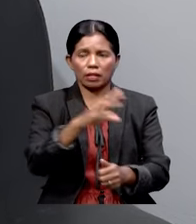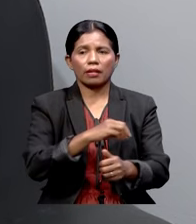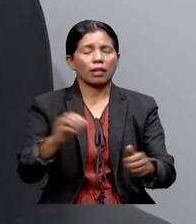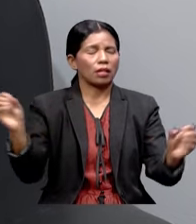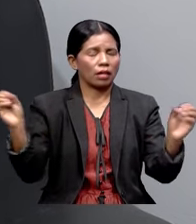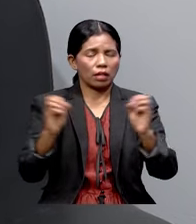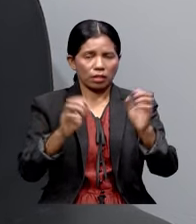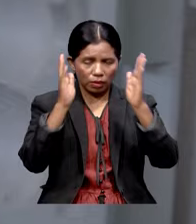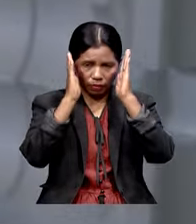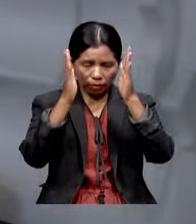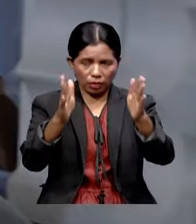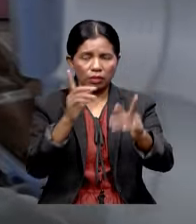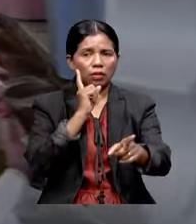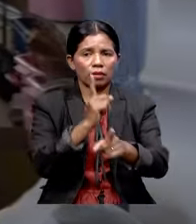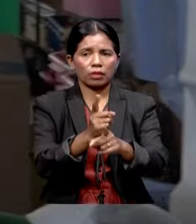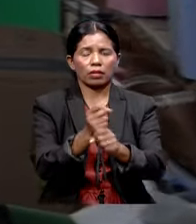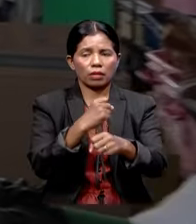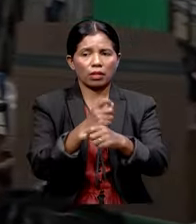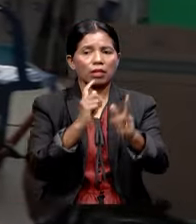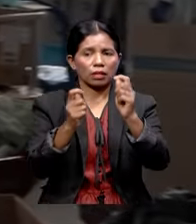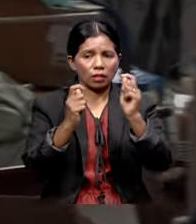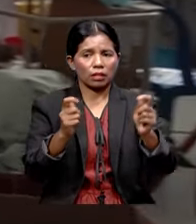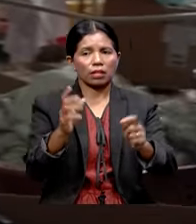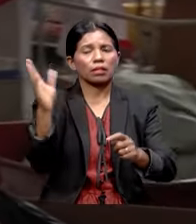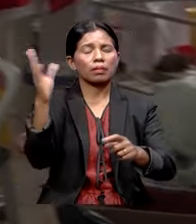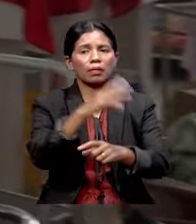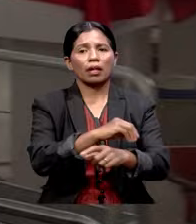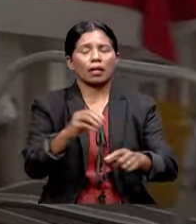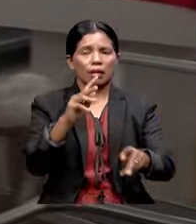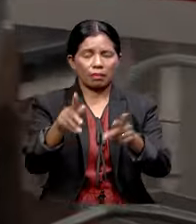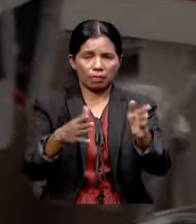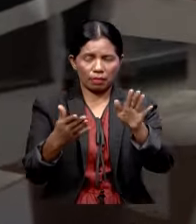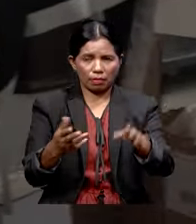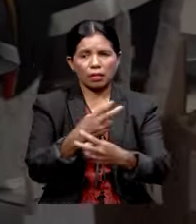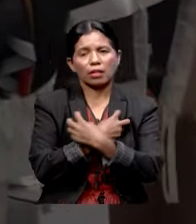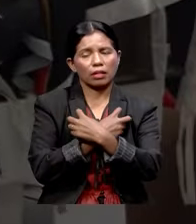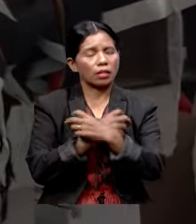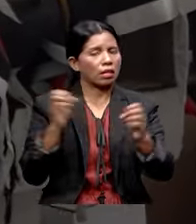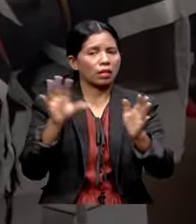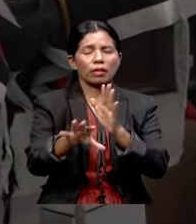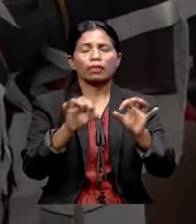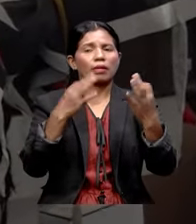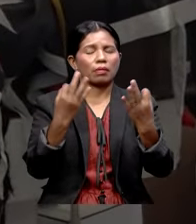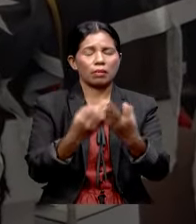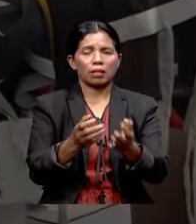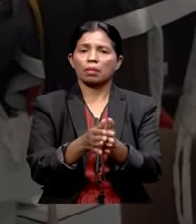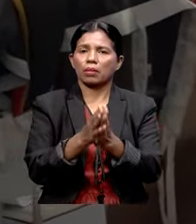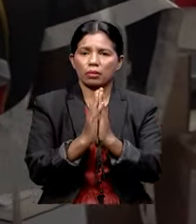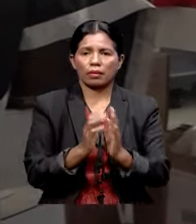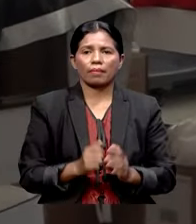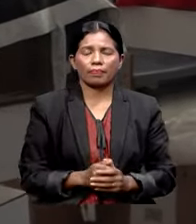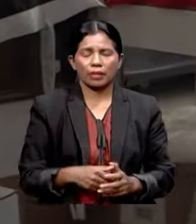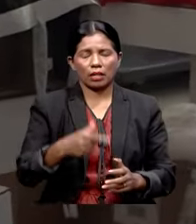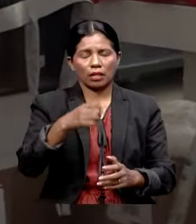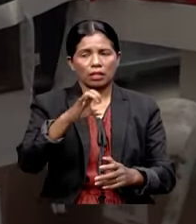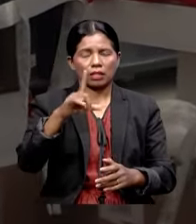Lei Orientação Ida Claro, atual teste de DNA para Materuim Hirakne, também lei a família Ida Makumai requer. Do Nezil, o